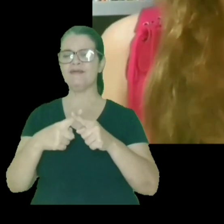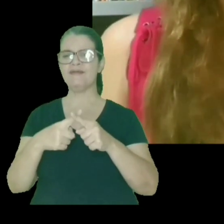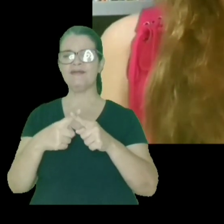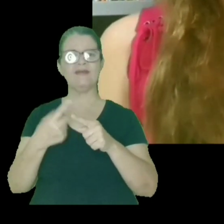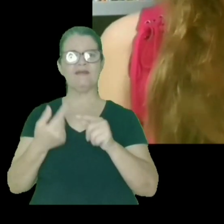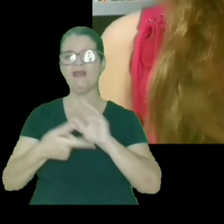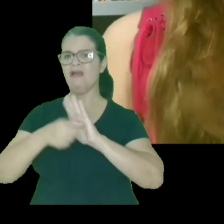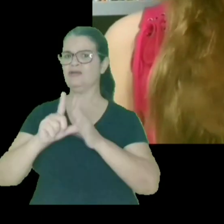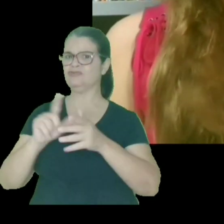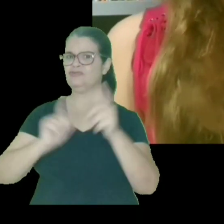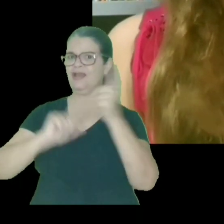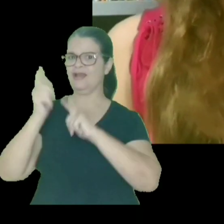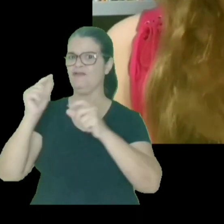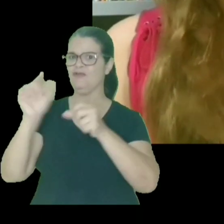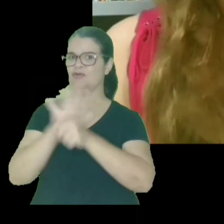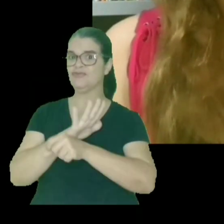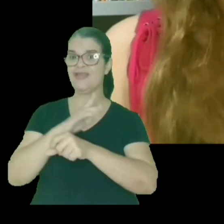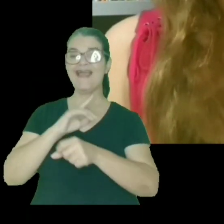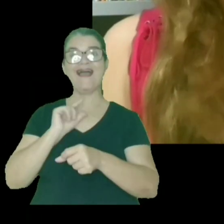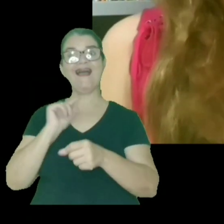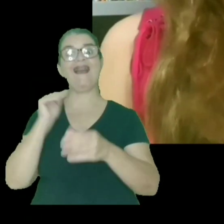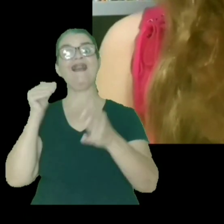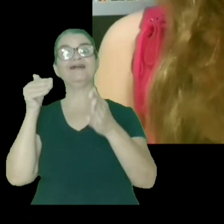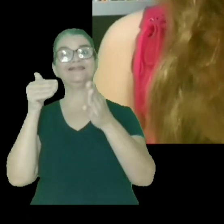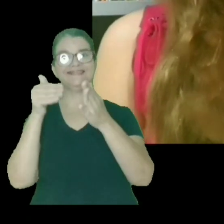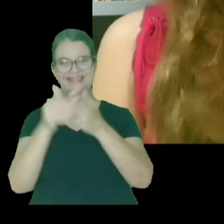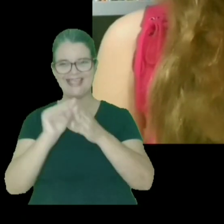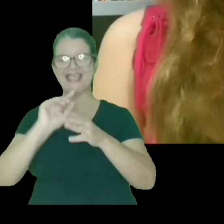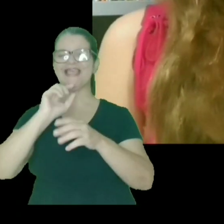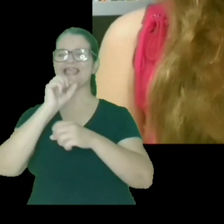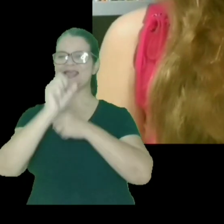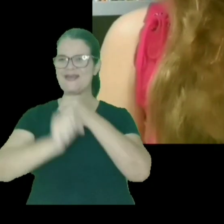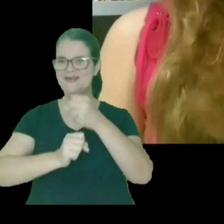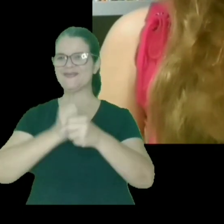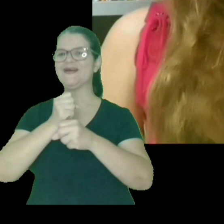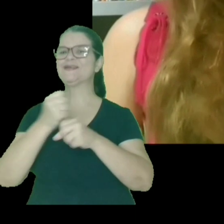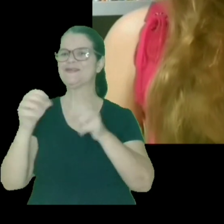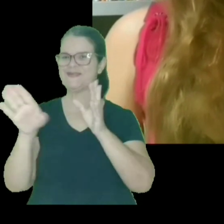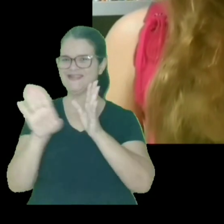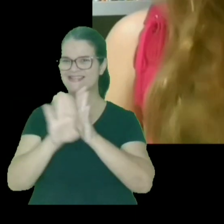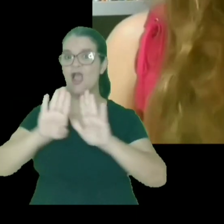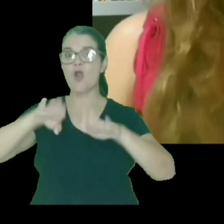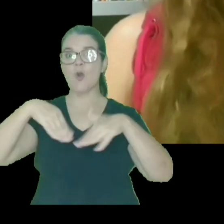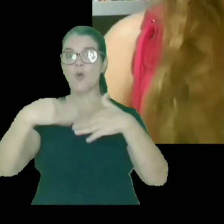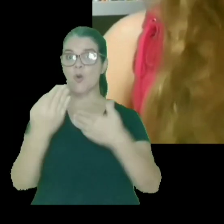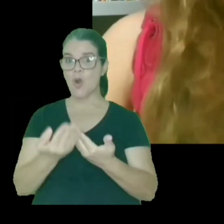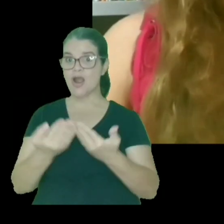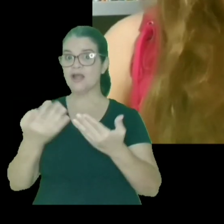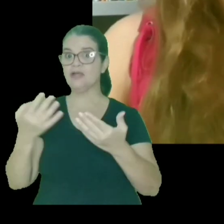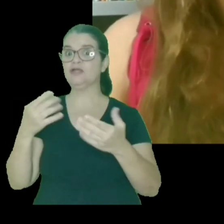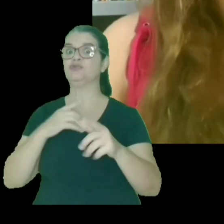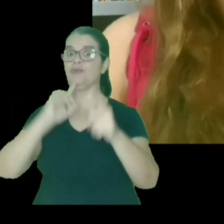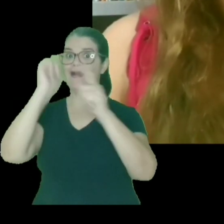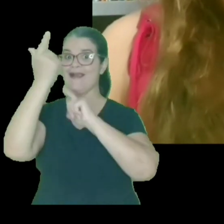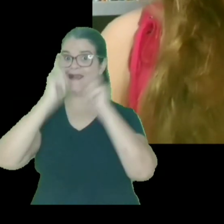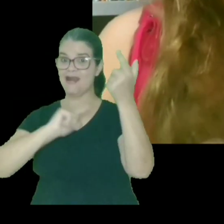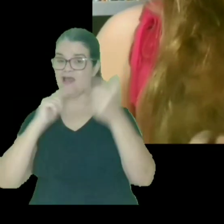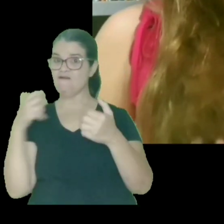carnaval, até que viesse o outro ano. E quando a festa ia se